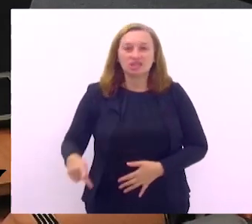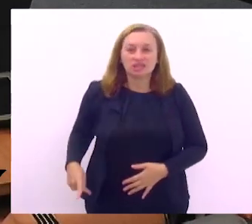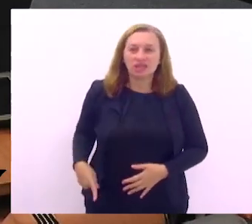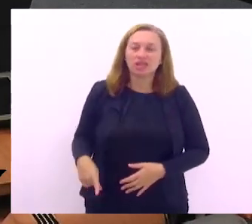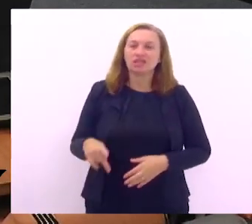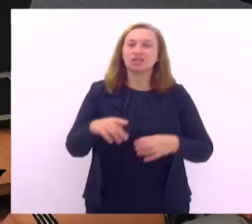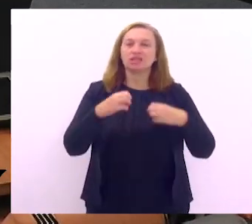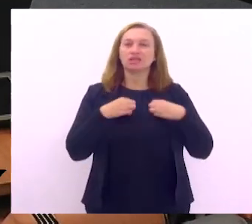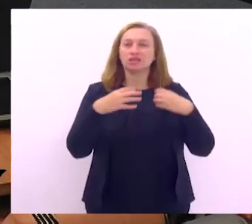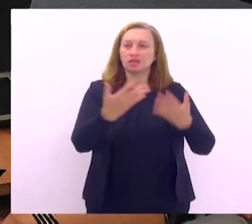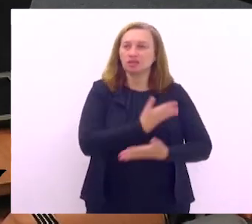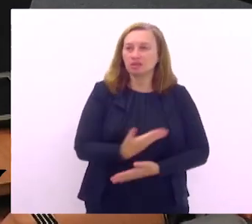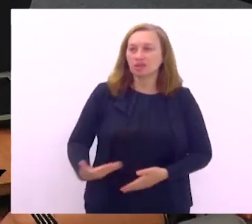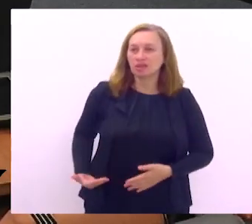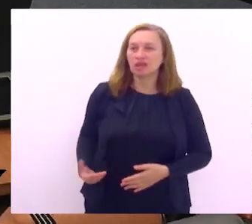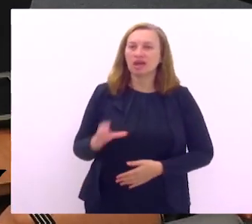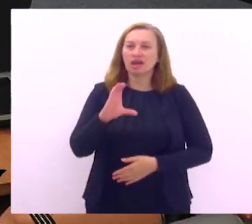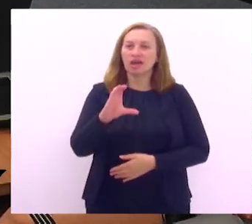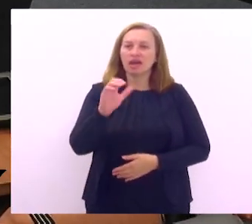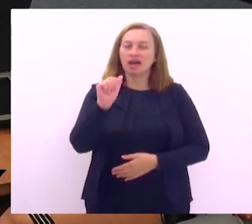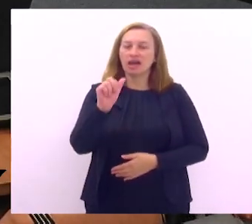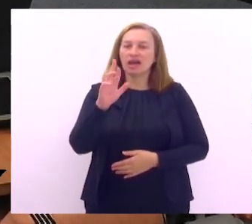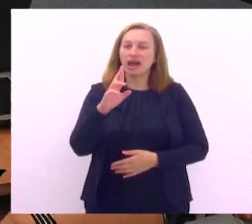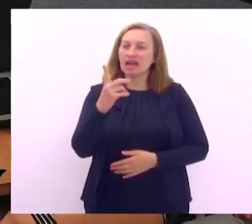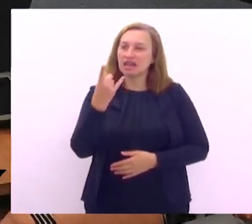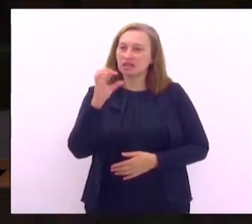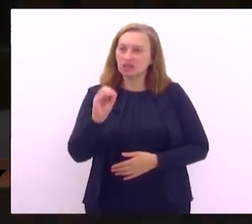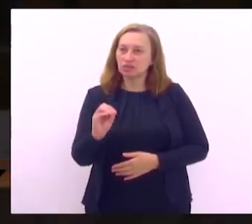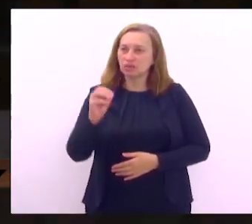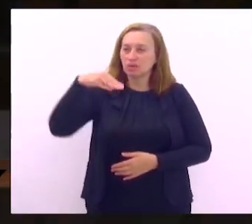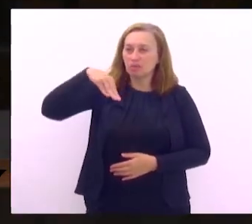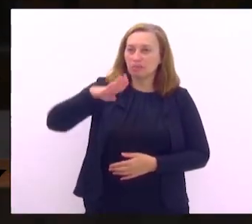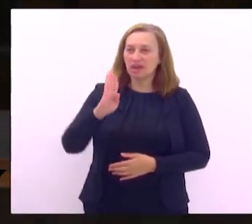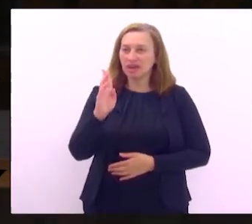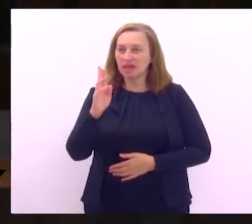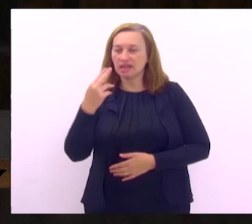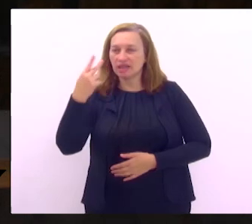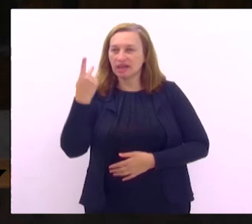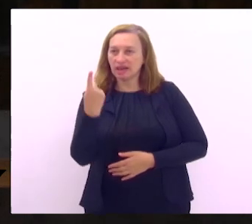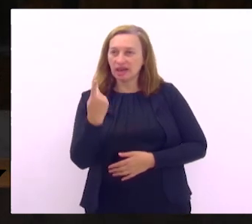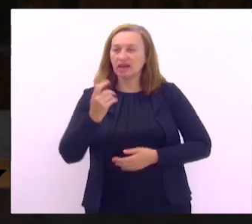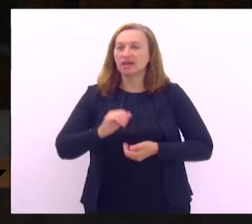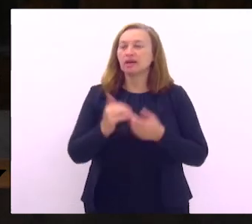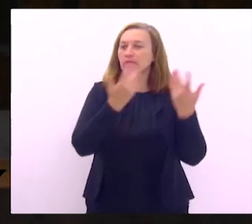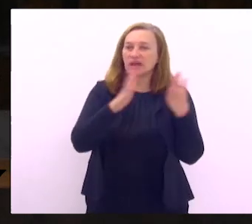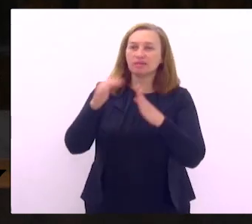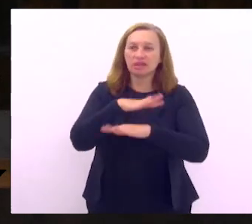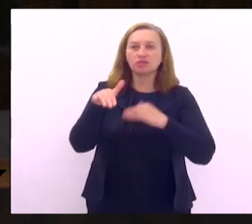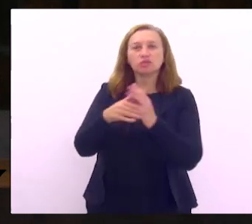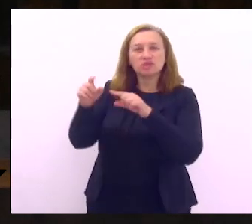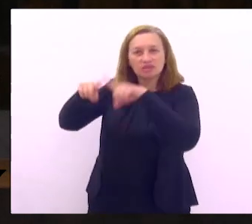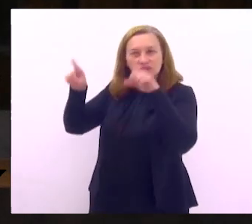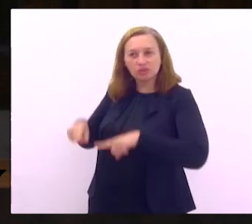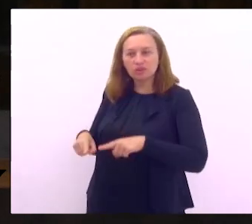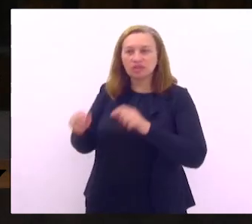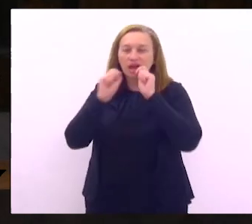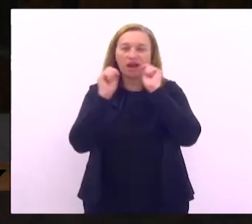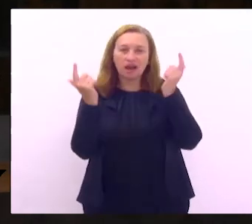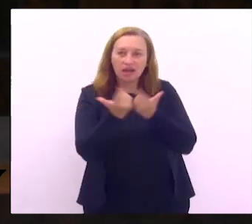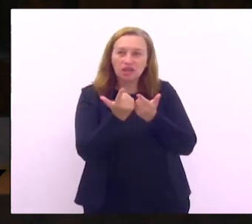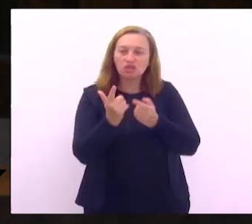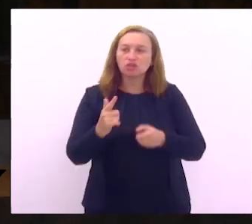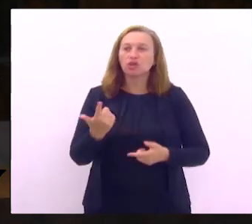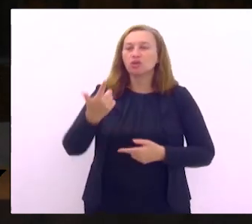nobre deputado Carlinhos BNH. Com isso, saudar todos os servidores aqui da LERJ, os demais deputados membros